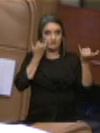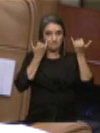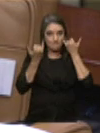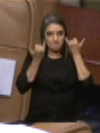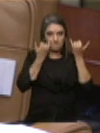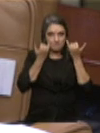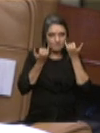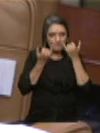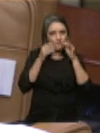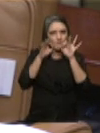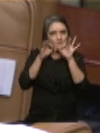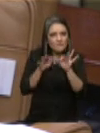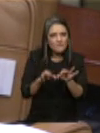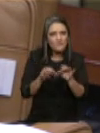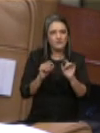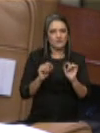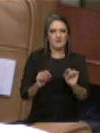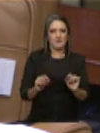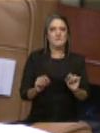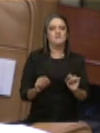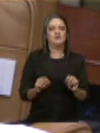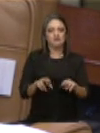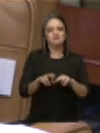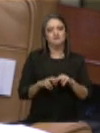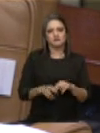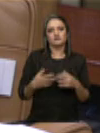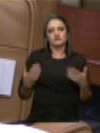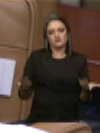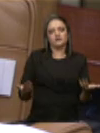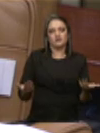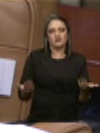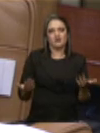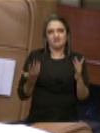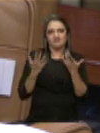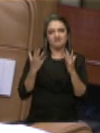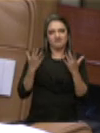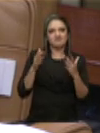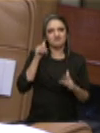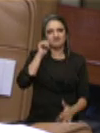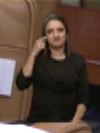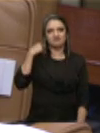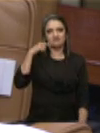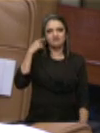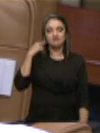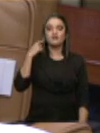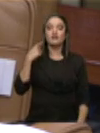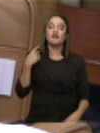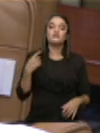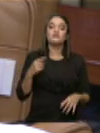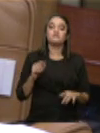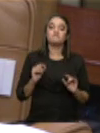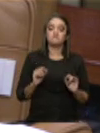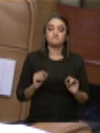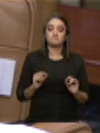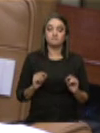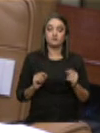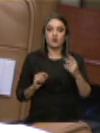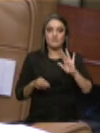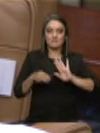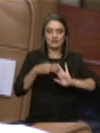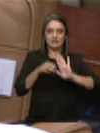temporal adequada, e por isso enalteço a intervenção da ilustre advogada, é precisamente essa. Ambos os